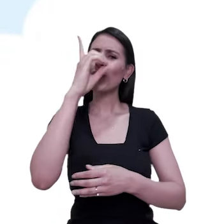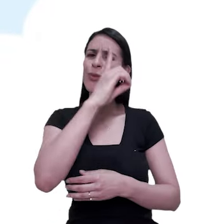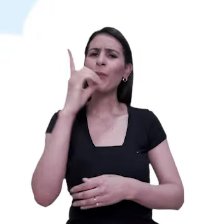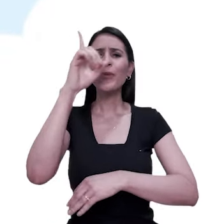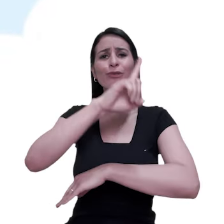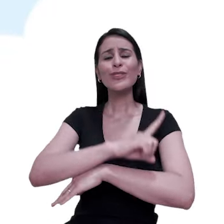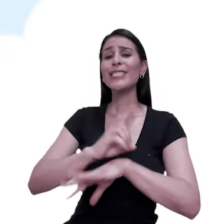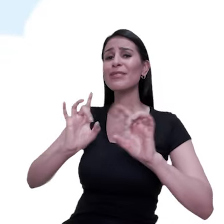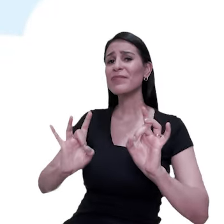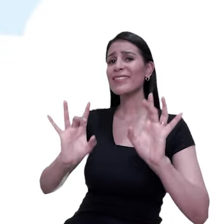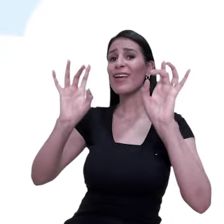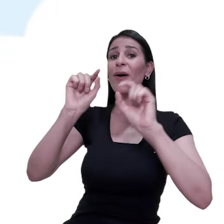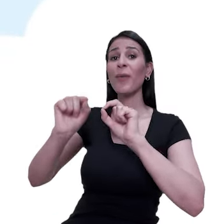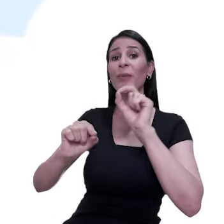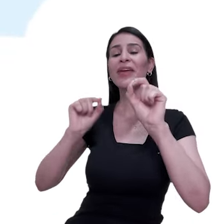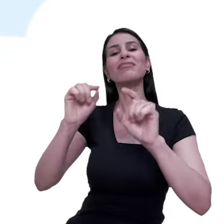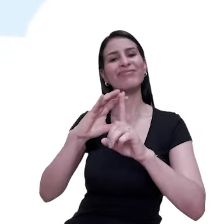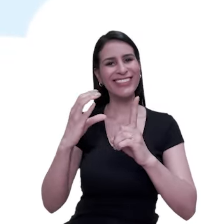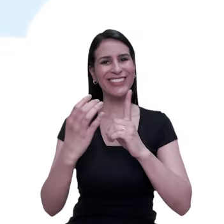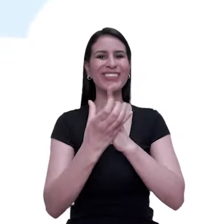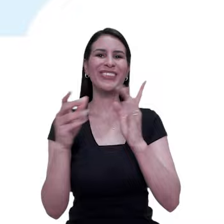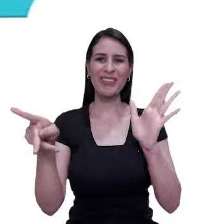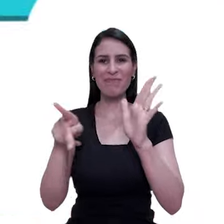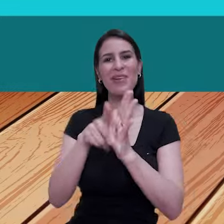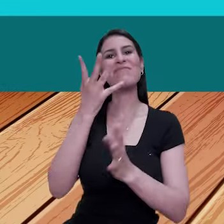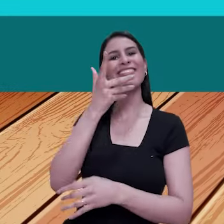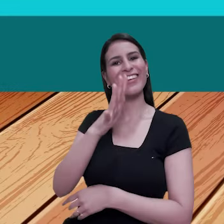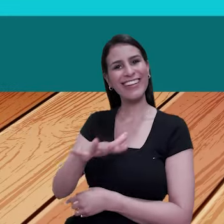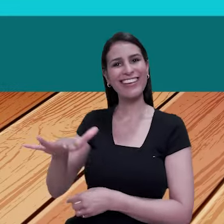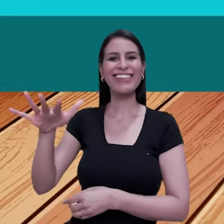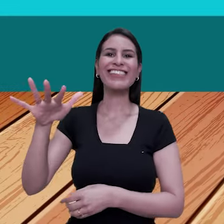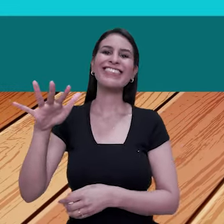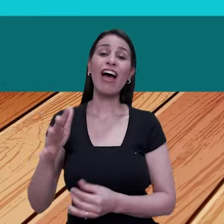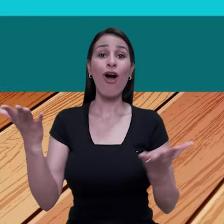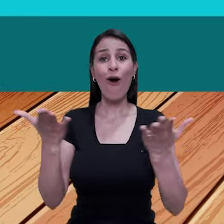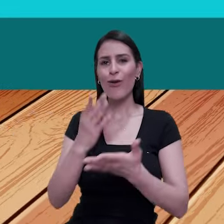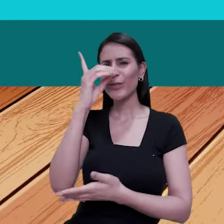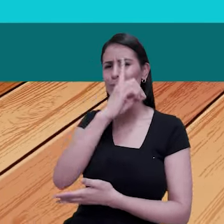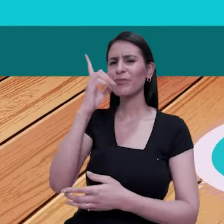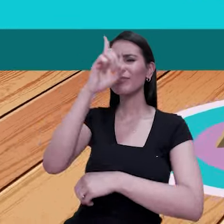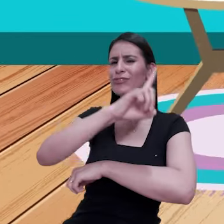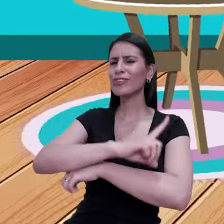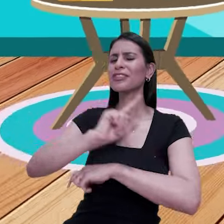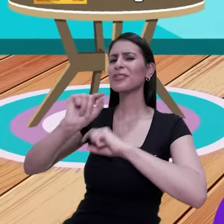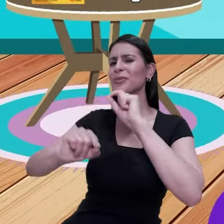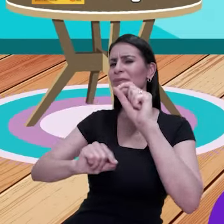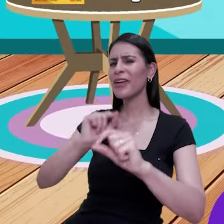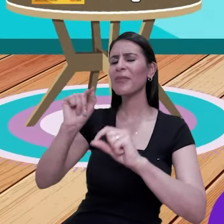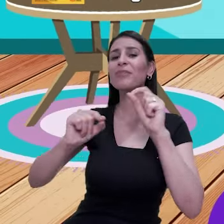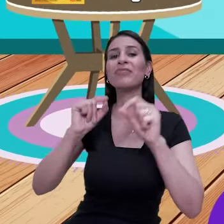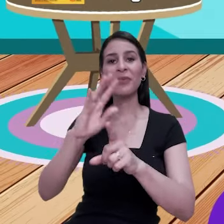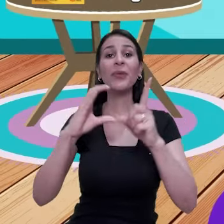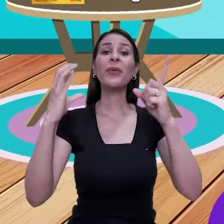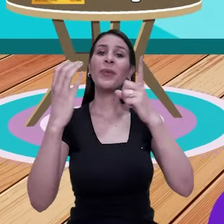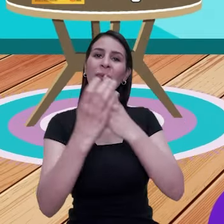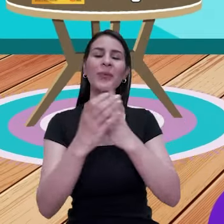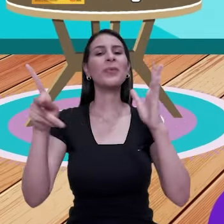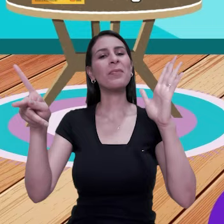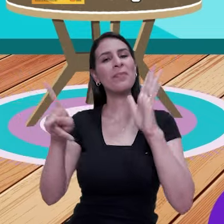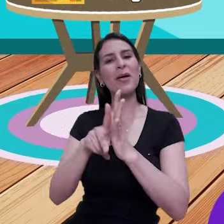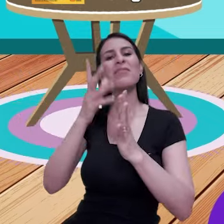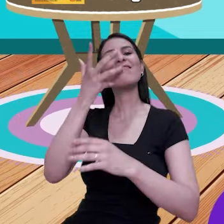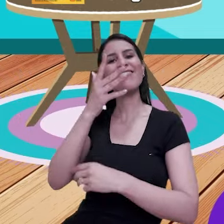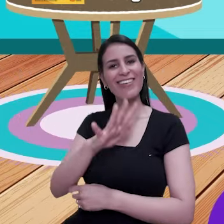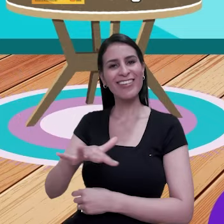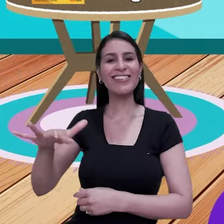domingo, é dia de culto das crianças. Hoje é domingo, é dia de culto das